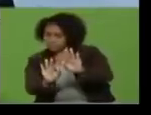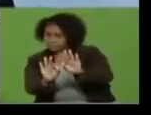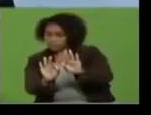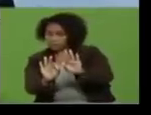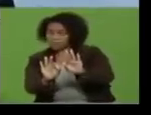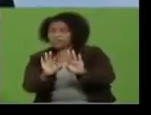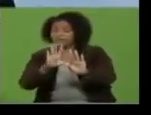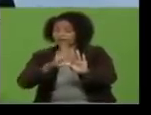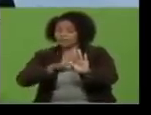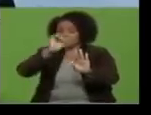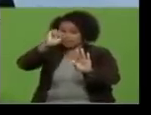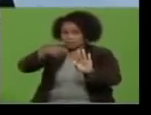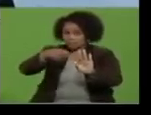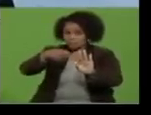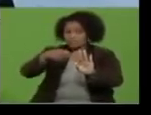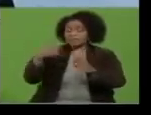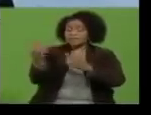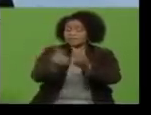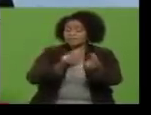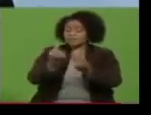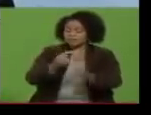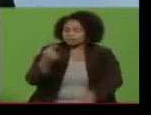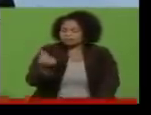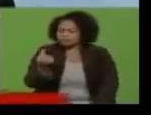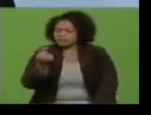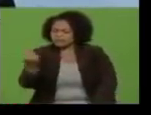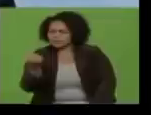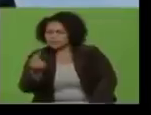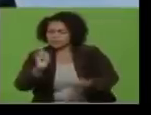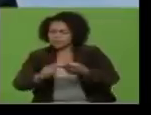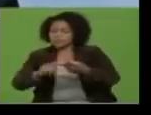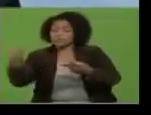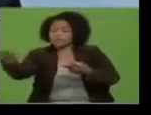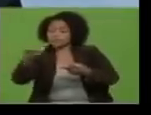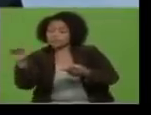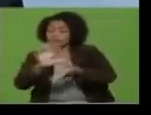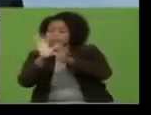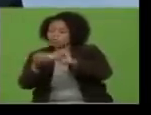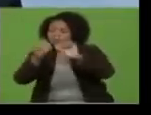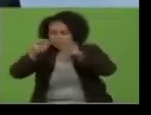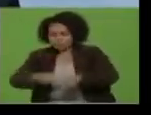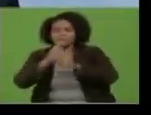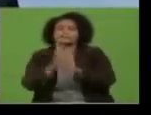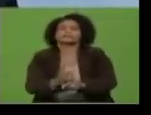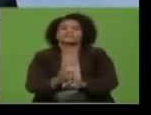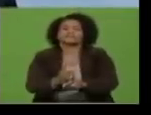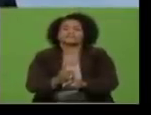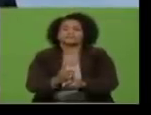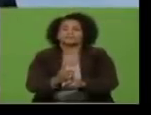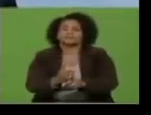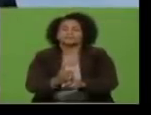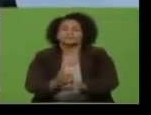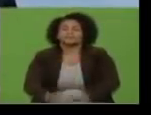alto preço individual e social. A persistência de restrições exige